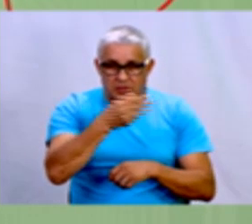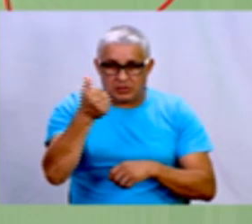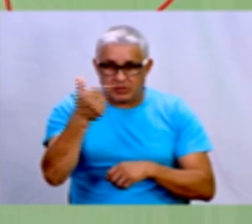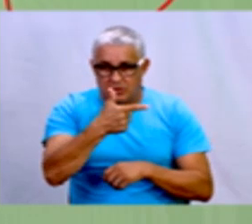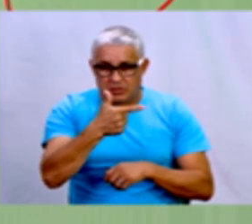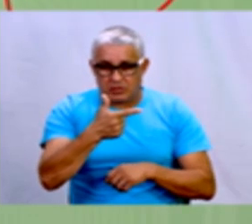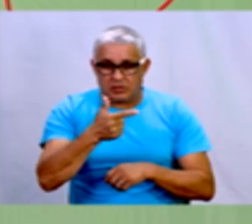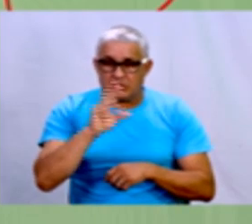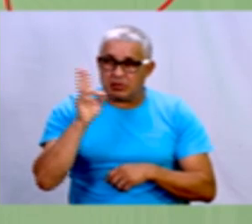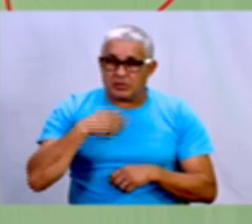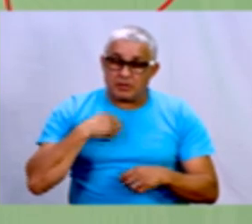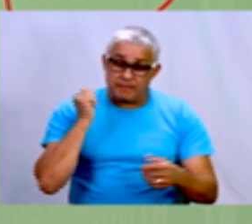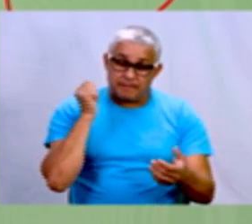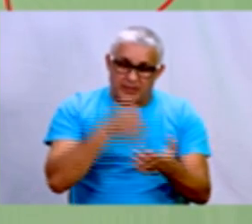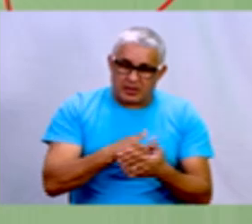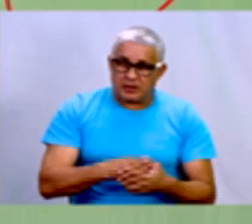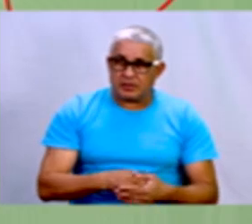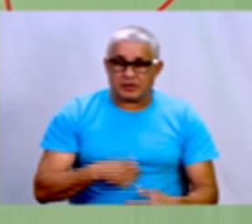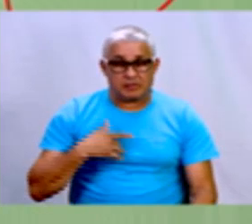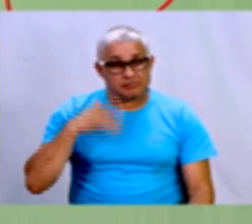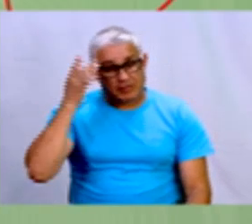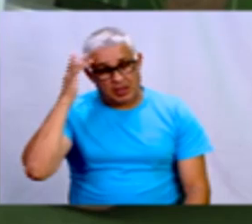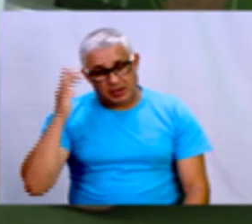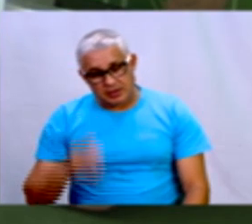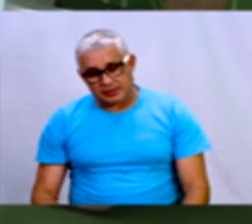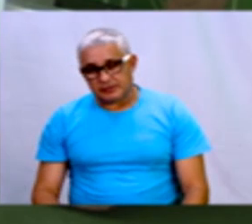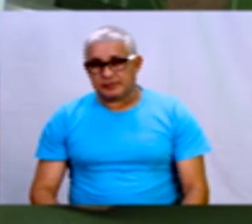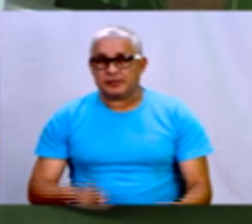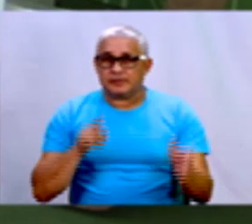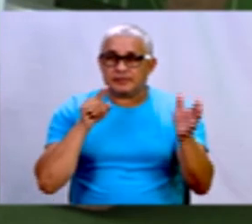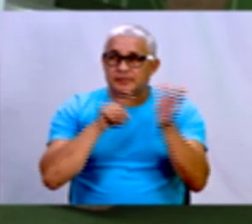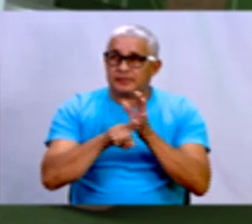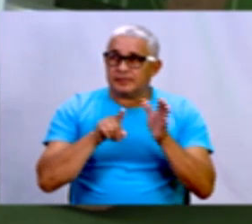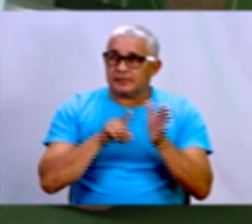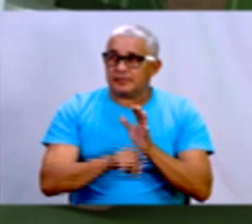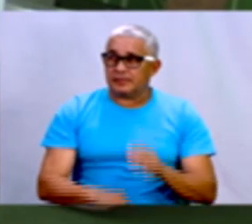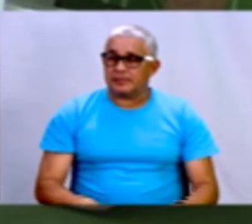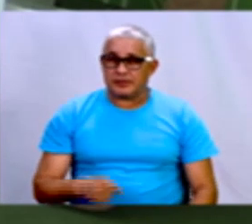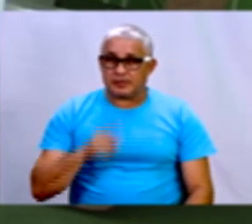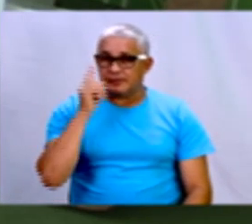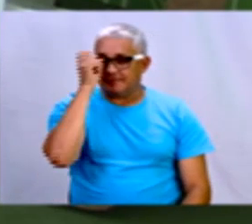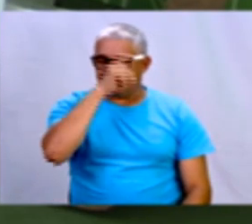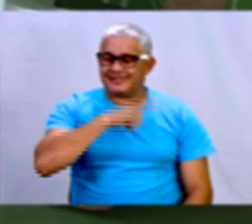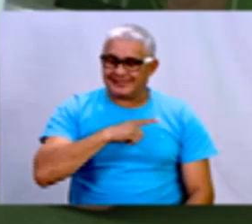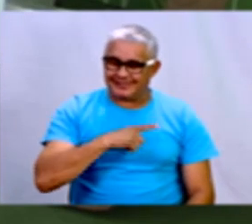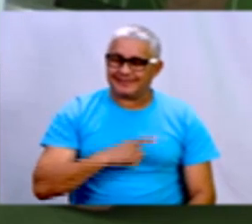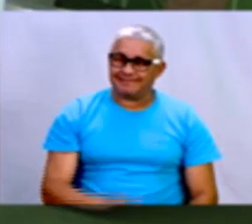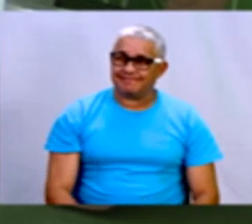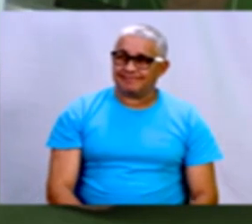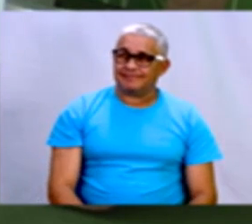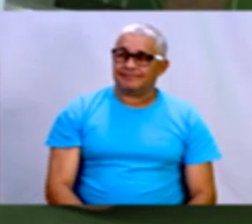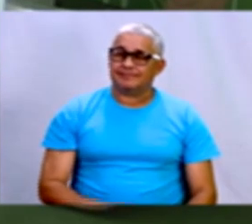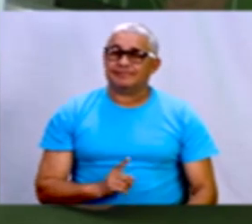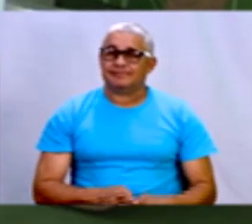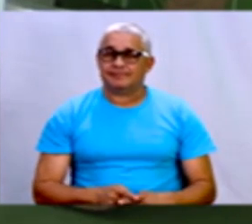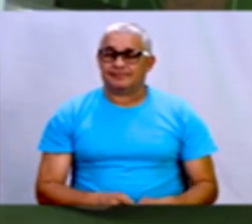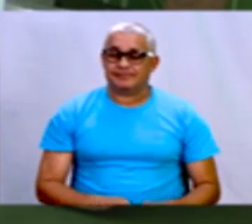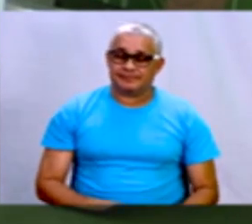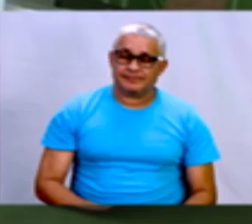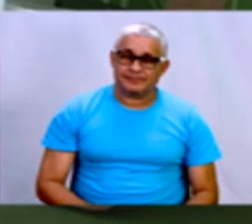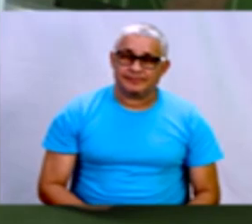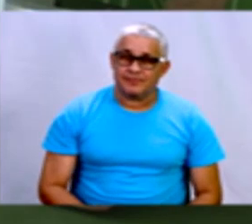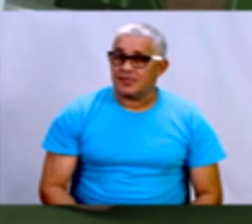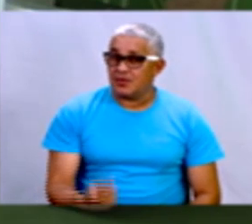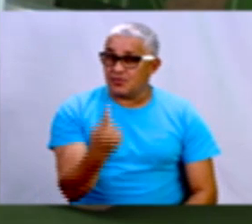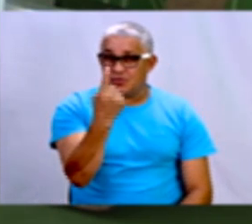pagar. Ok? Eu acho que essa questão foi uma questão que eles tiveram dificuldade, professora. Porque de todas as questões, essa